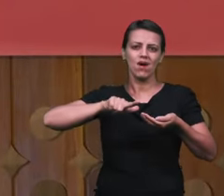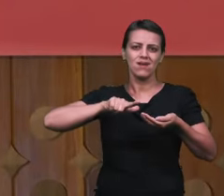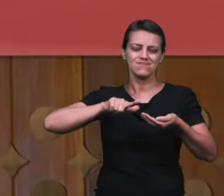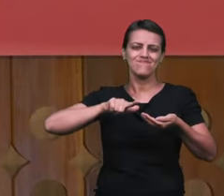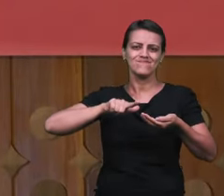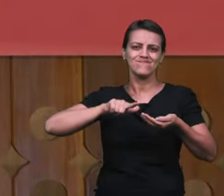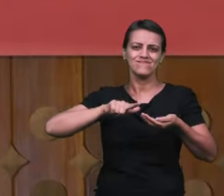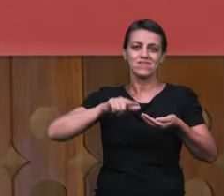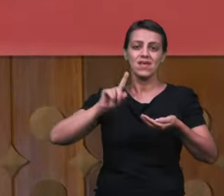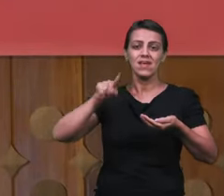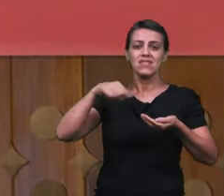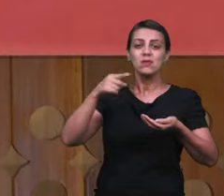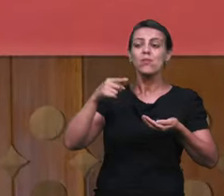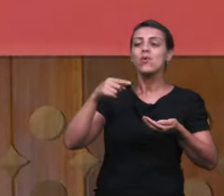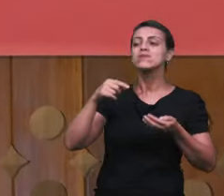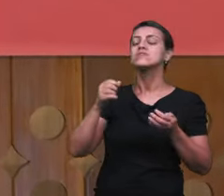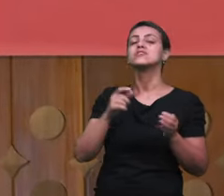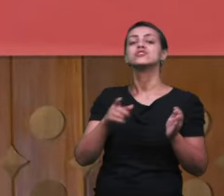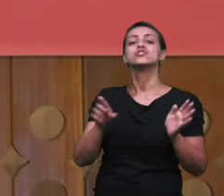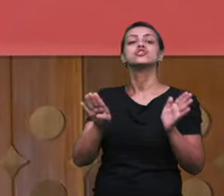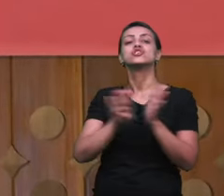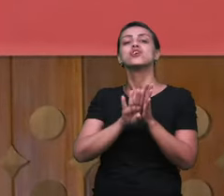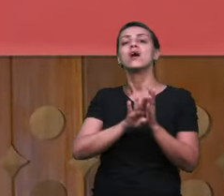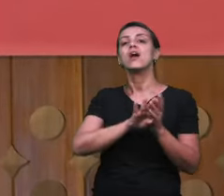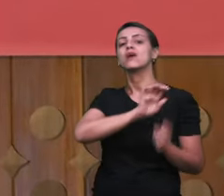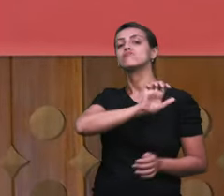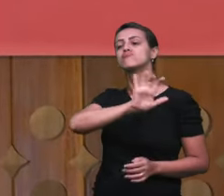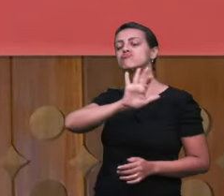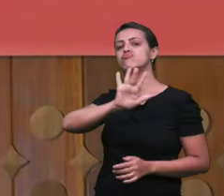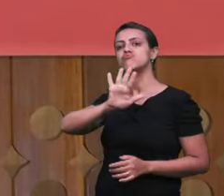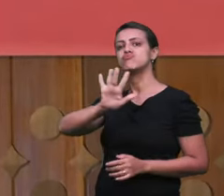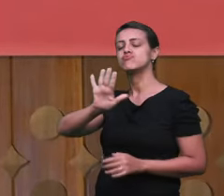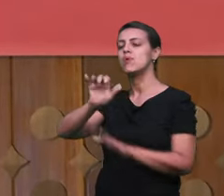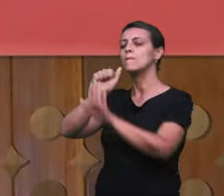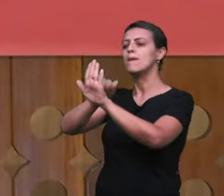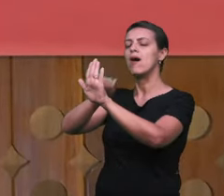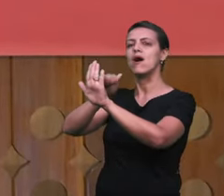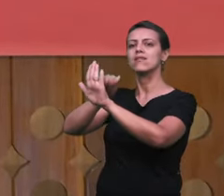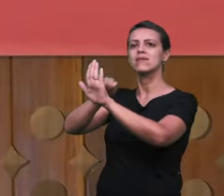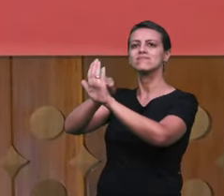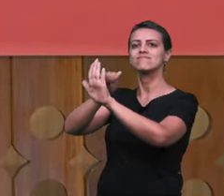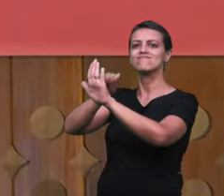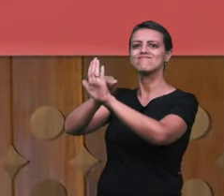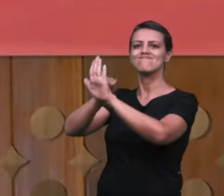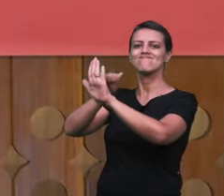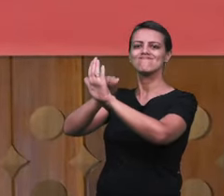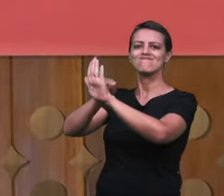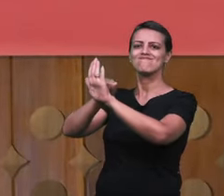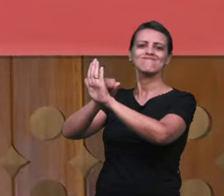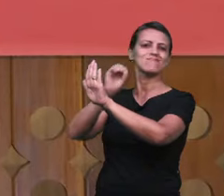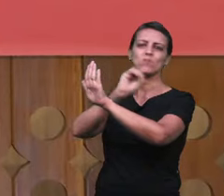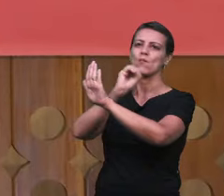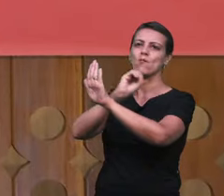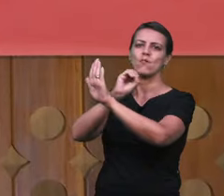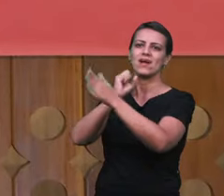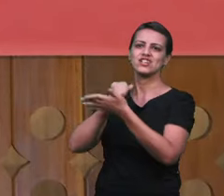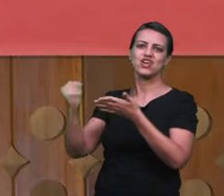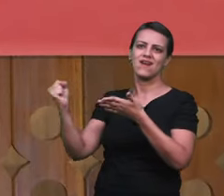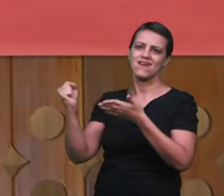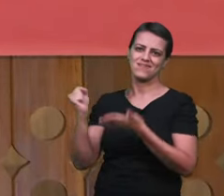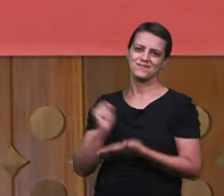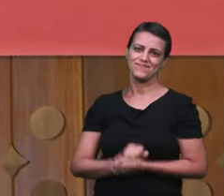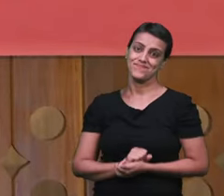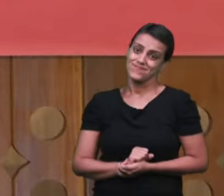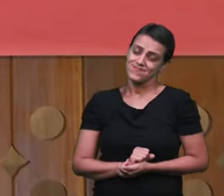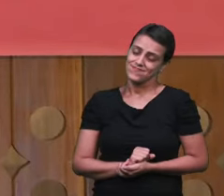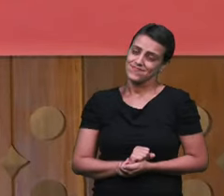profético que nós estamos vivendo. Então, está dada uma pequena explicação. A